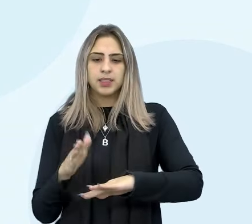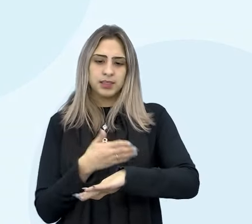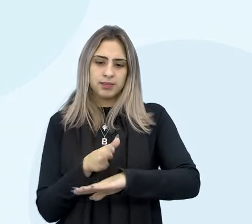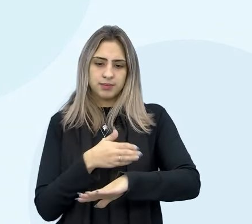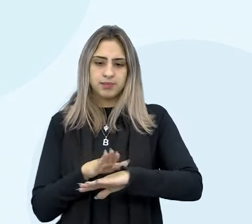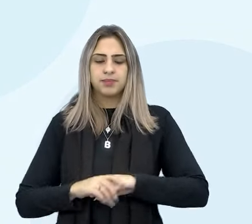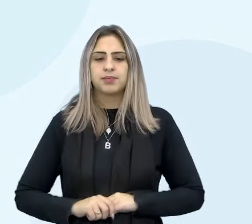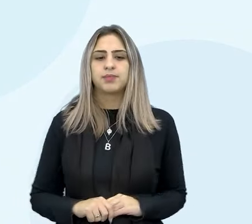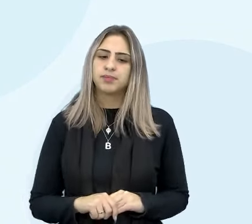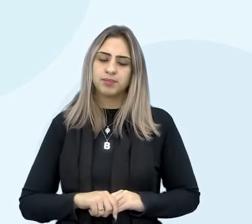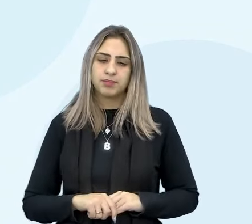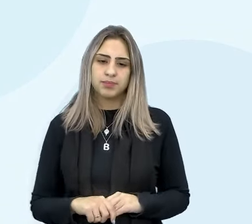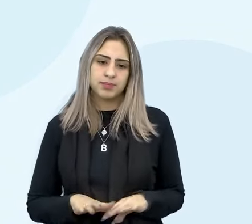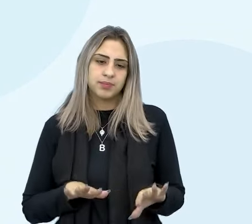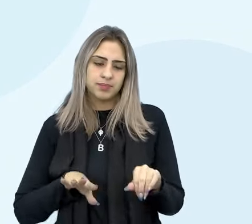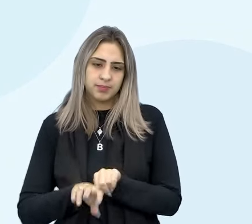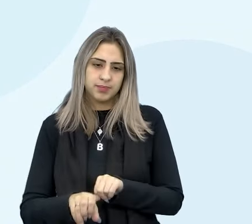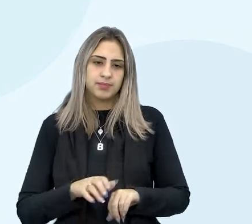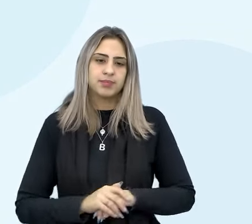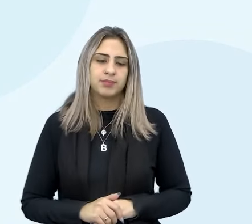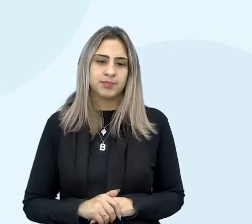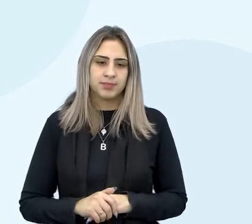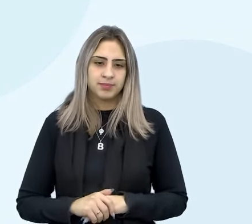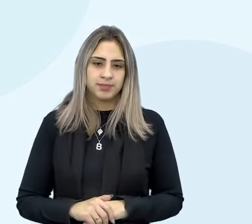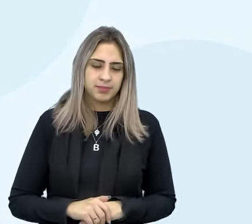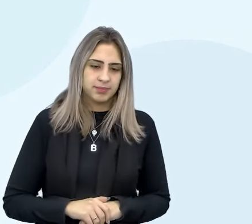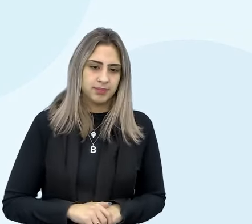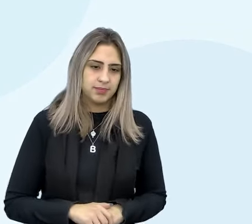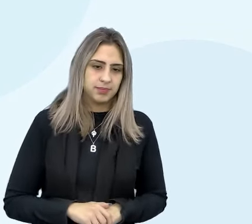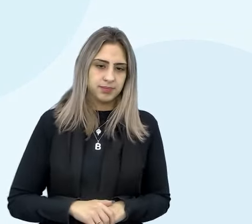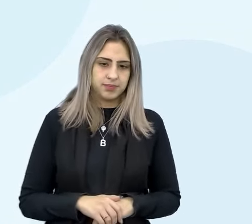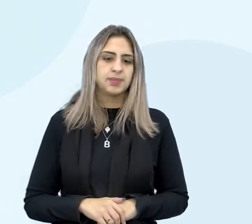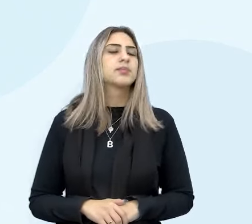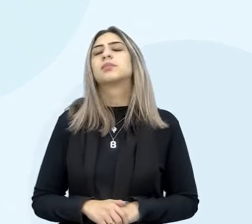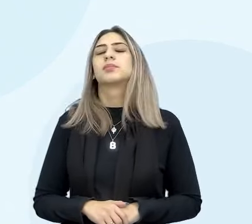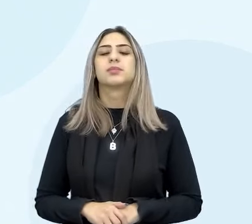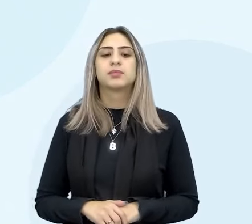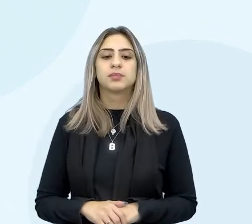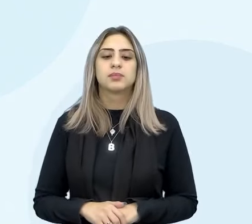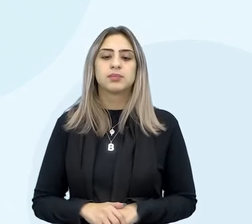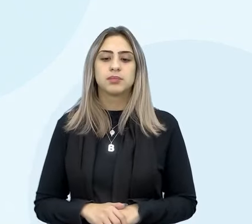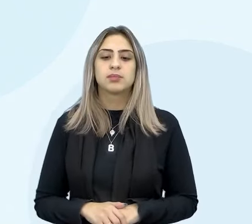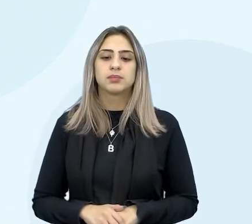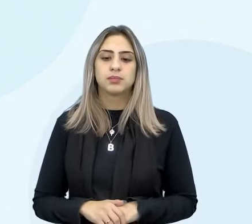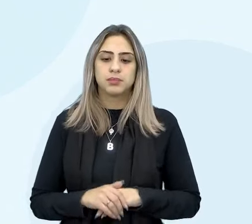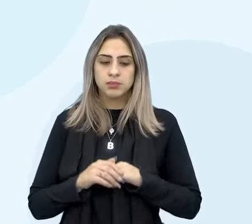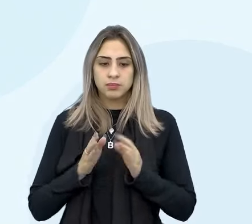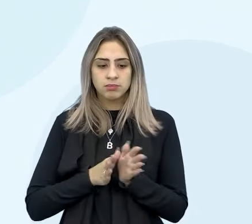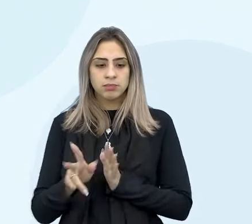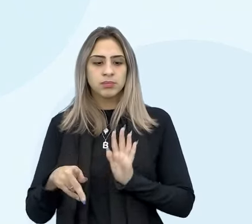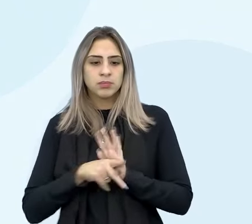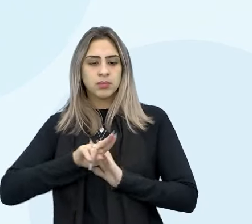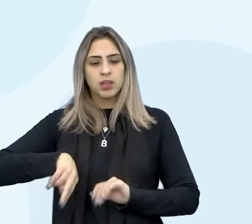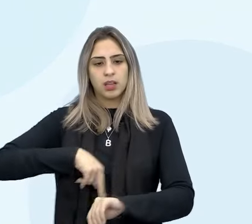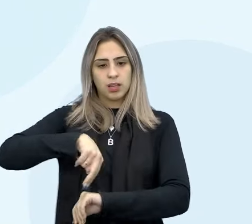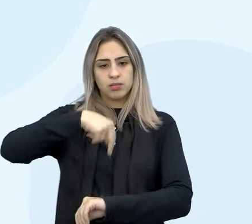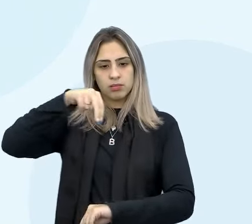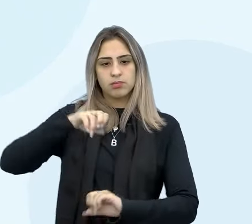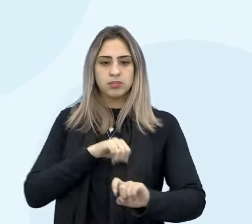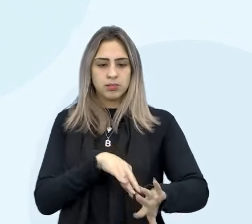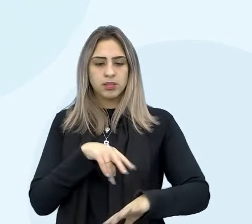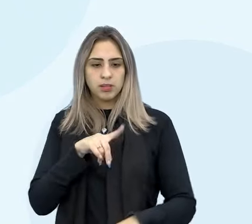desses itinerários formativos, conforme prevêem as DN, Diretrizes Nacionais do